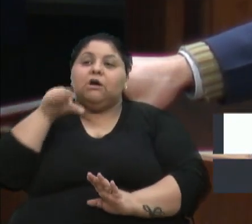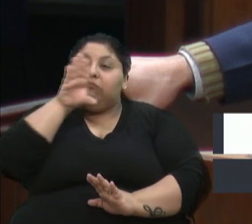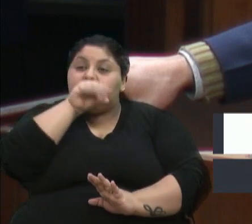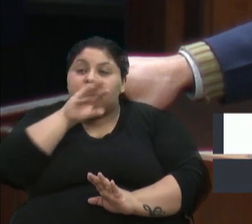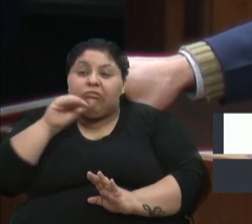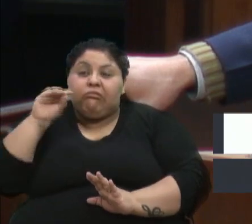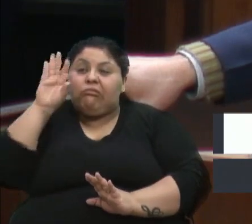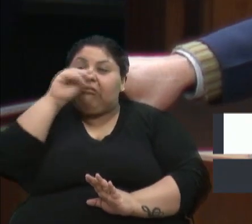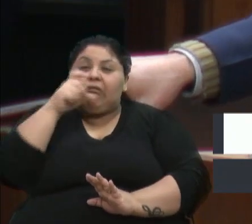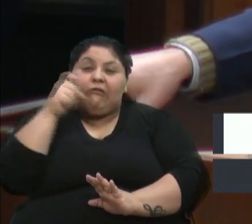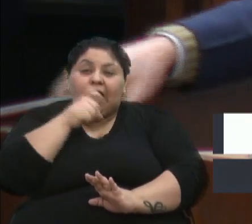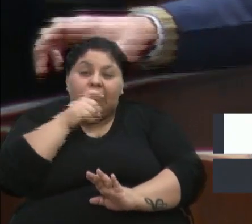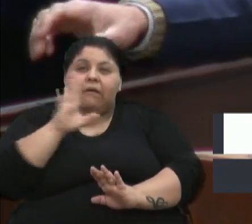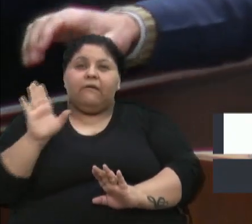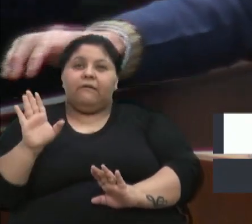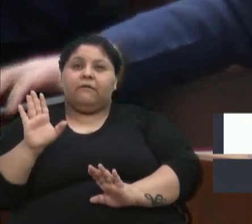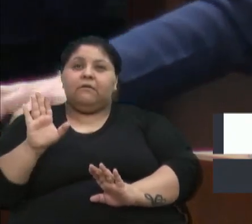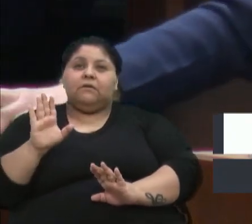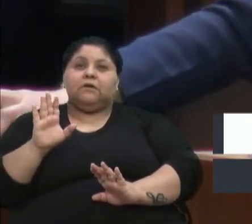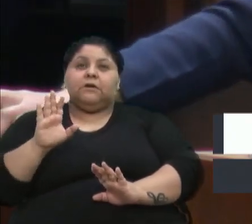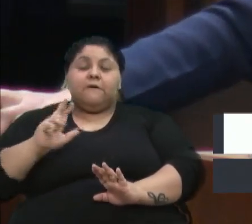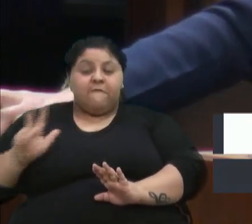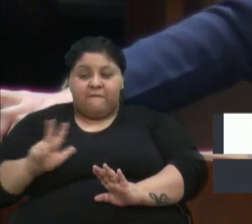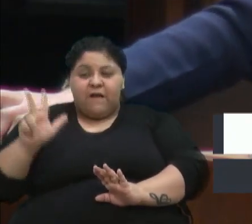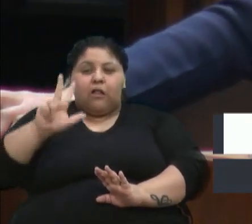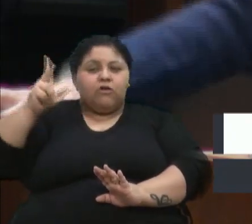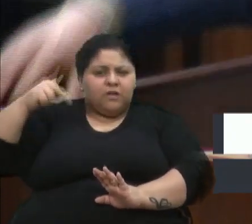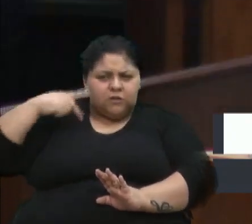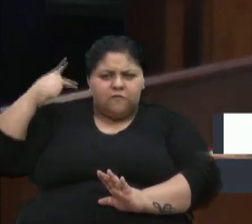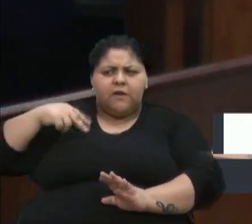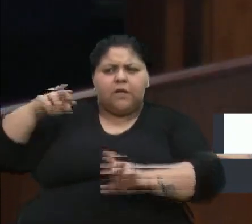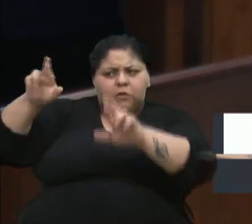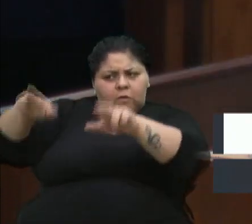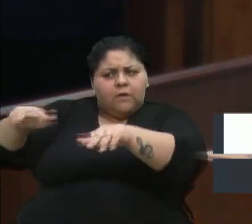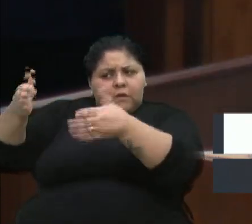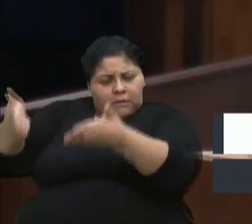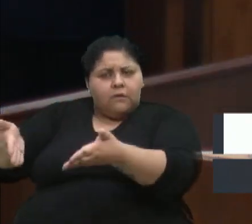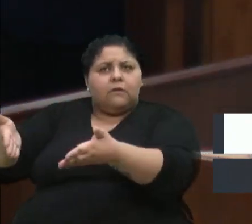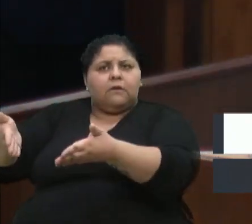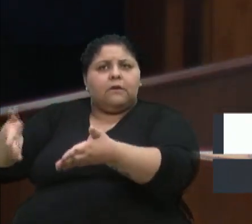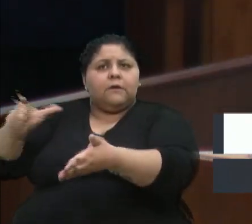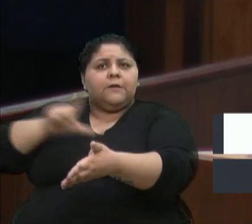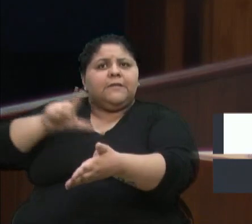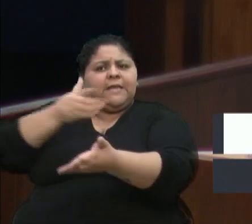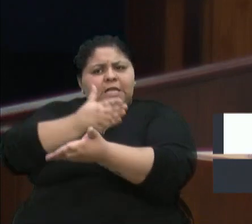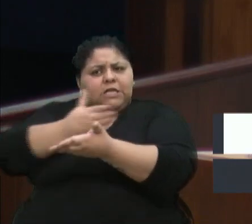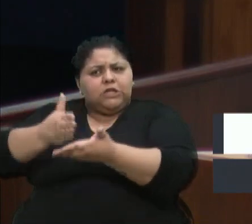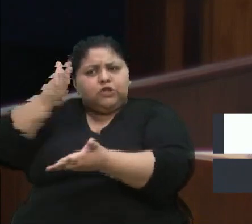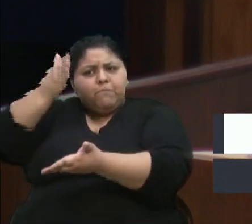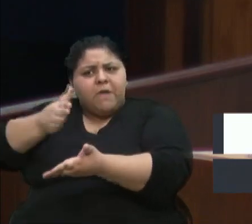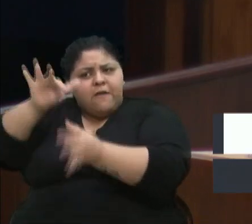piratas, que de fato valorize o vereador daquela região, que de fato tem início, meio e fim.